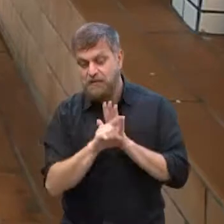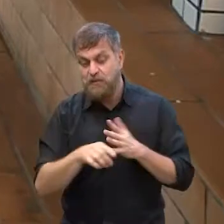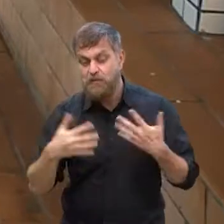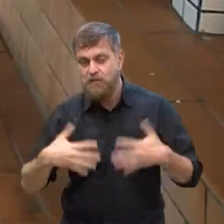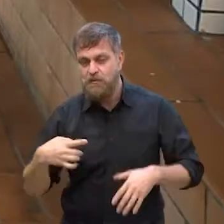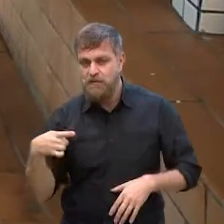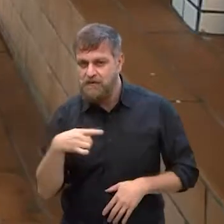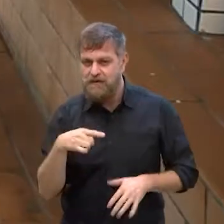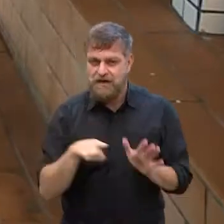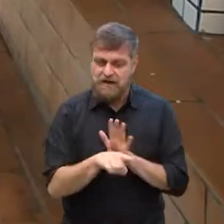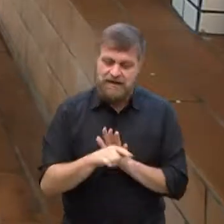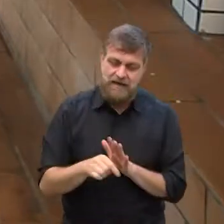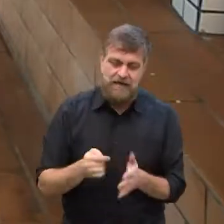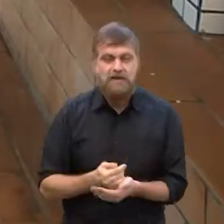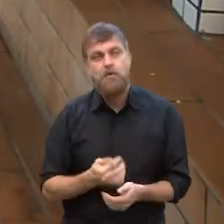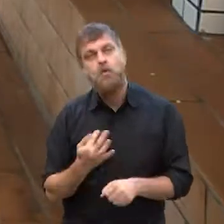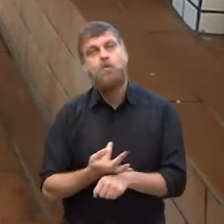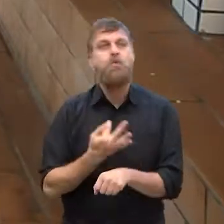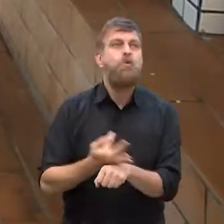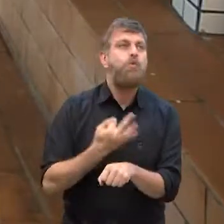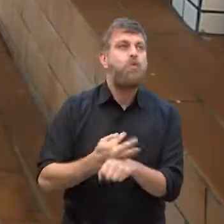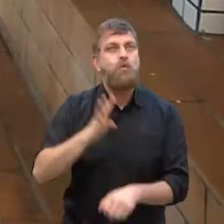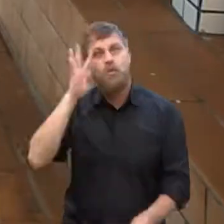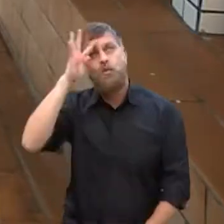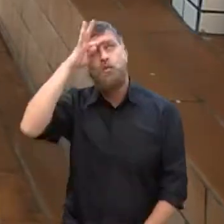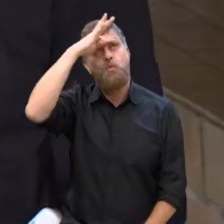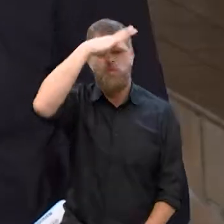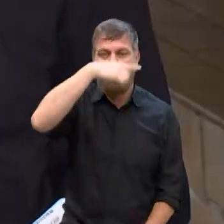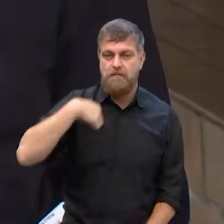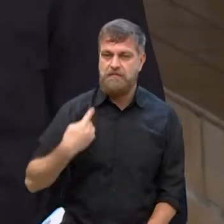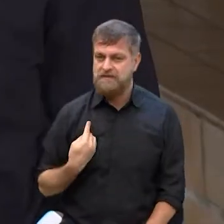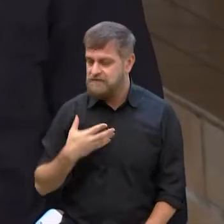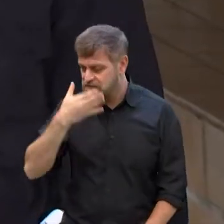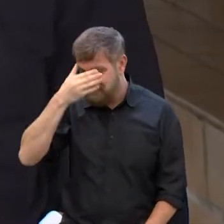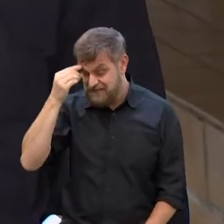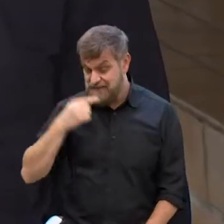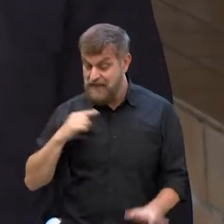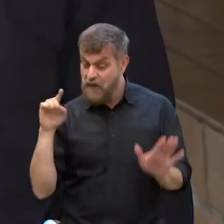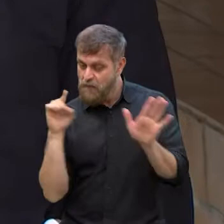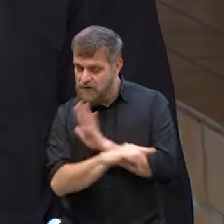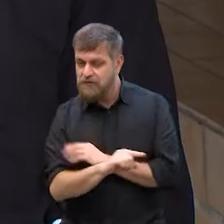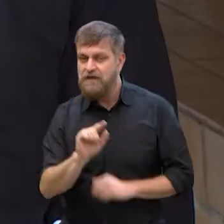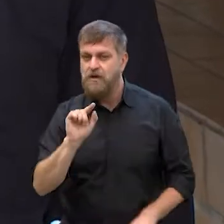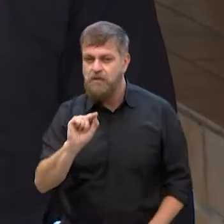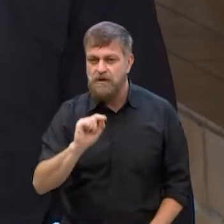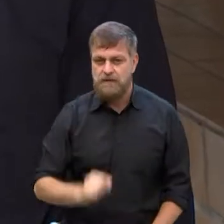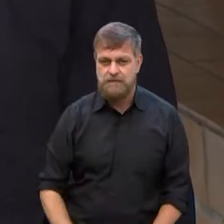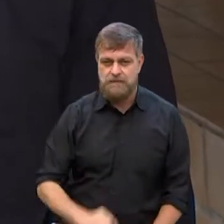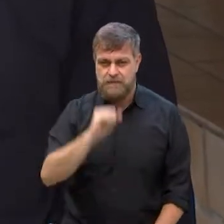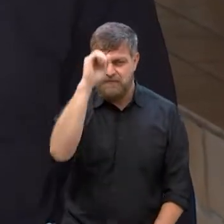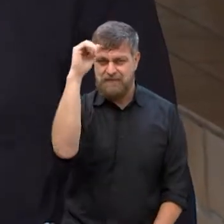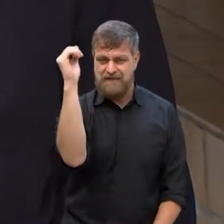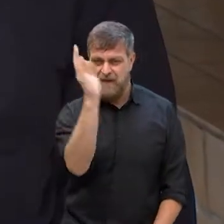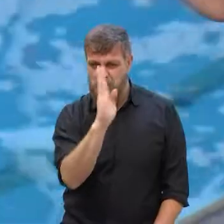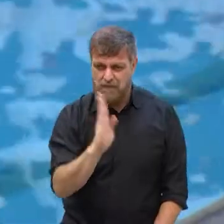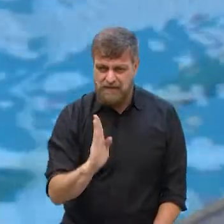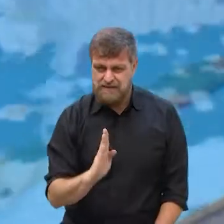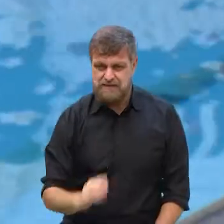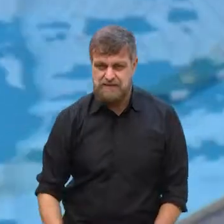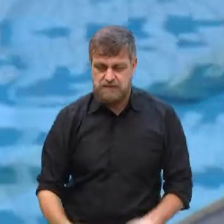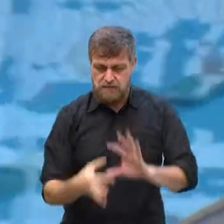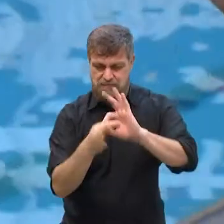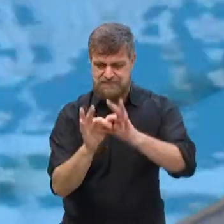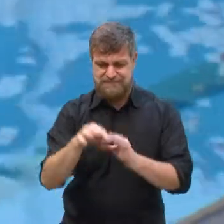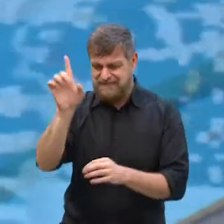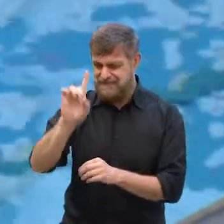ele brincou, fugiu do assunto no intervalo, mas eu não esqueci não. Terminei o primeiro bloco com uma pergunta. Brasil na Paralimpíada,